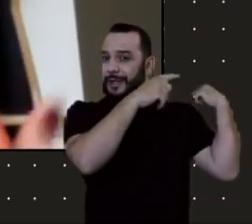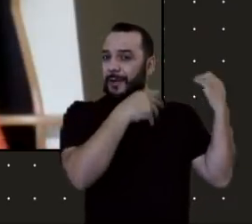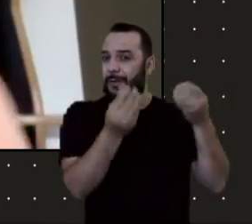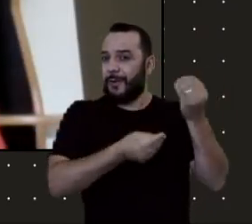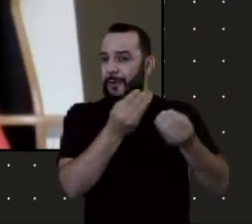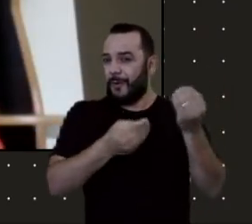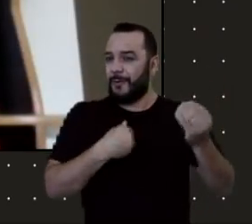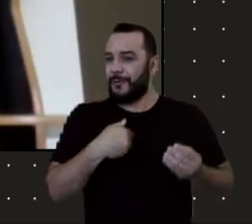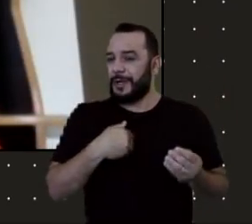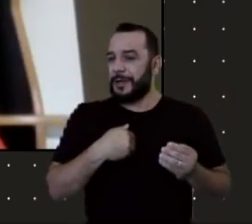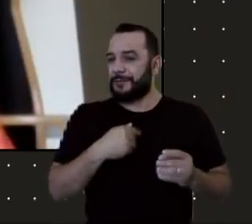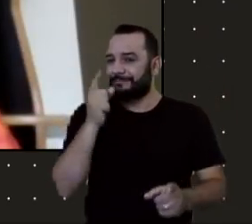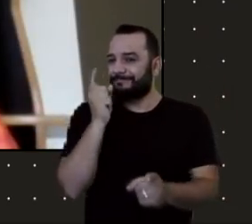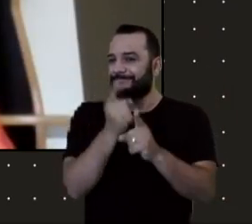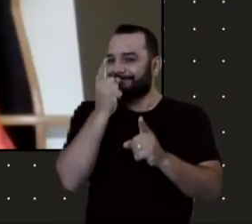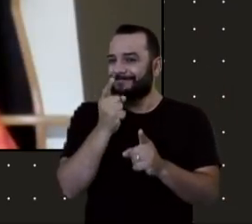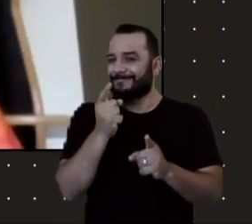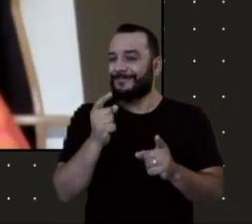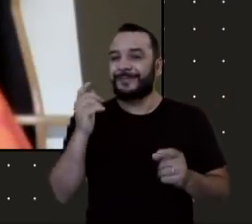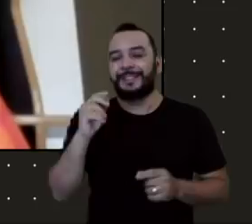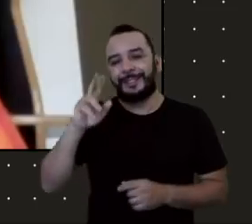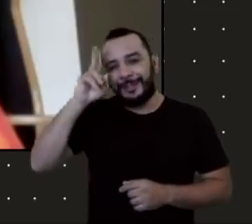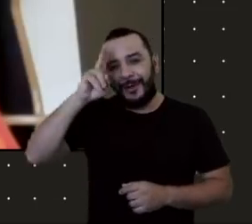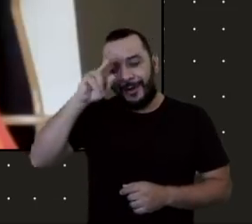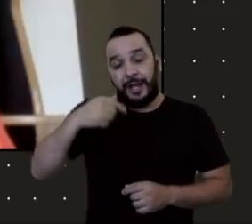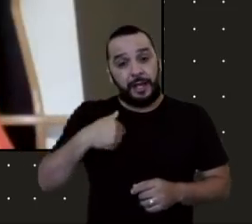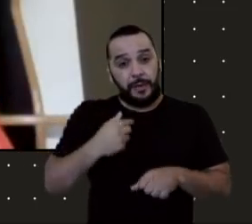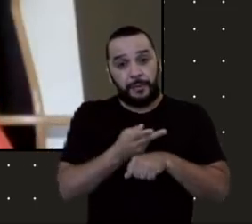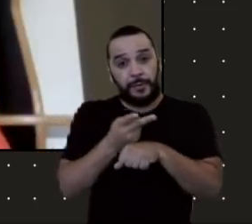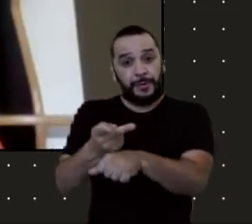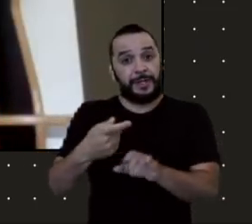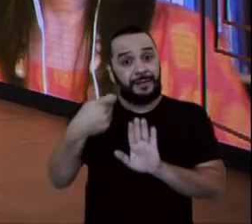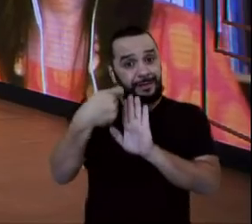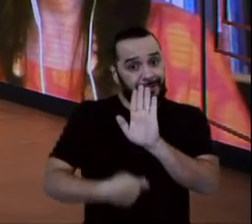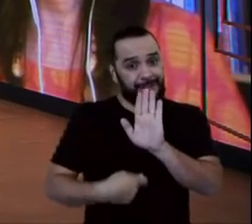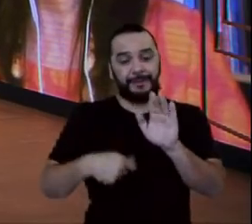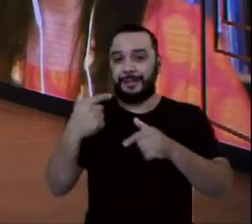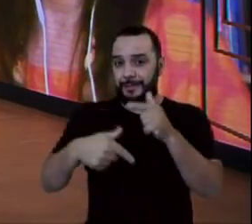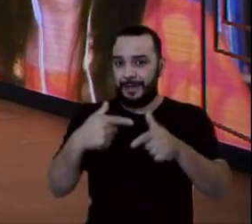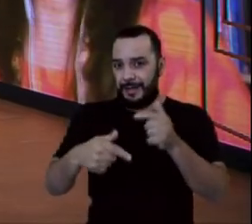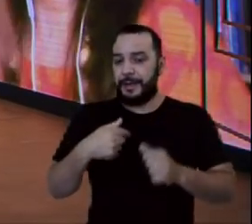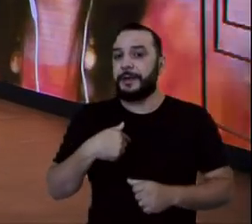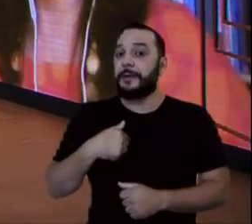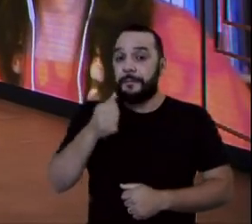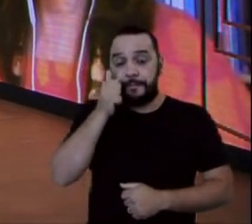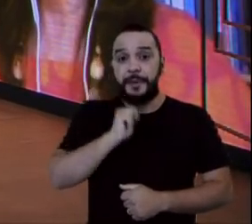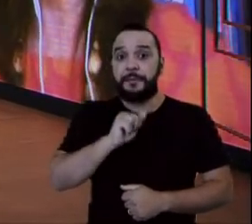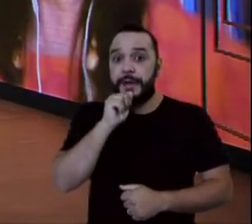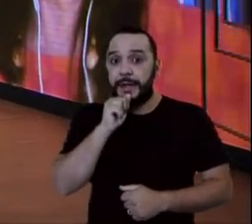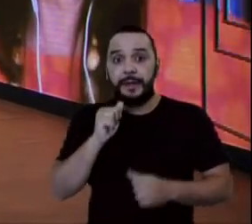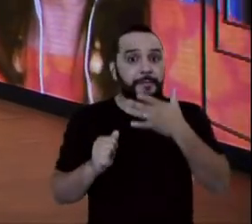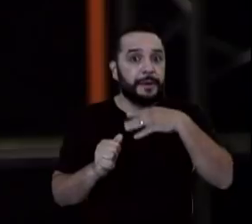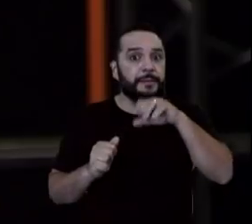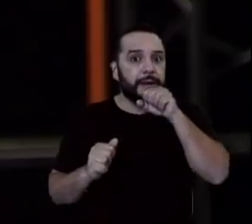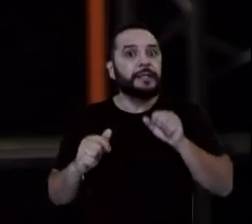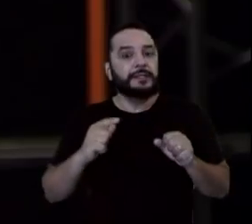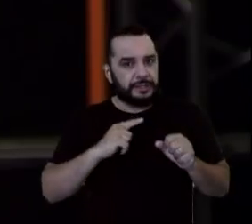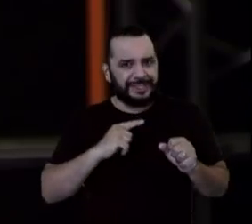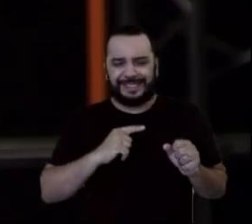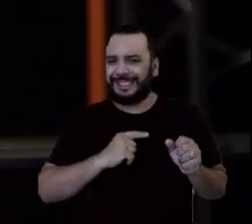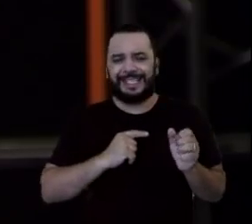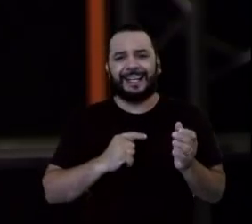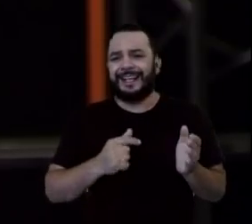como eu descobri essa história. Tá. Eu estava procurando textos para trabalhar. E mamãe e papai tinham, claro, armários